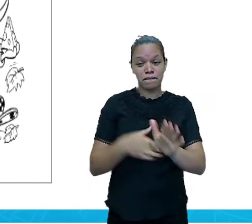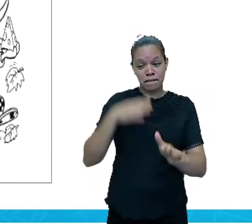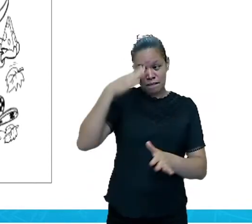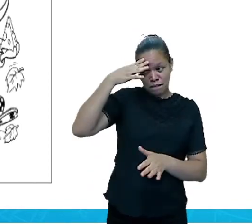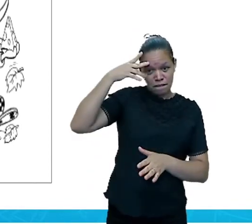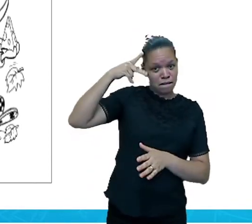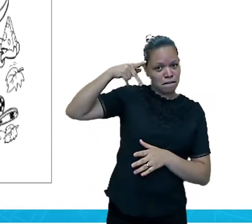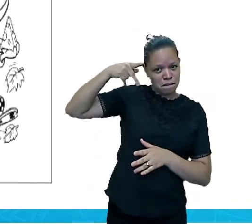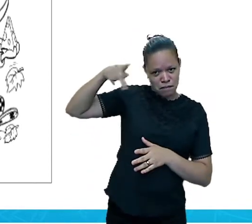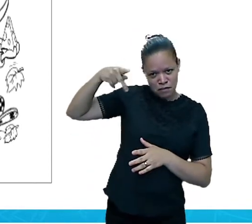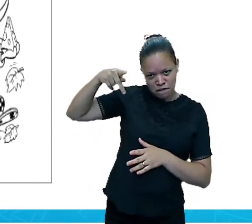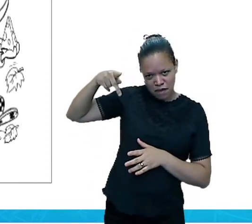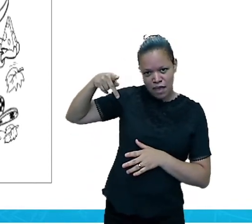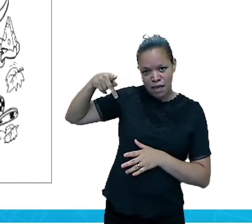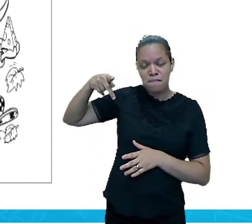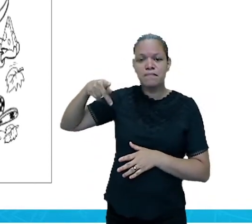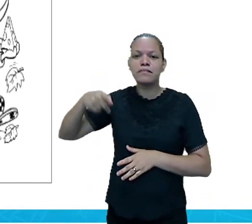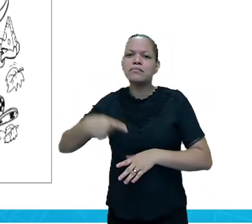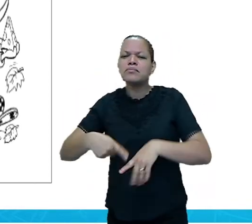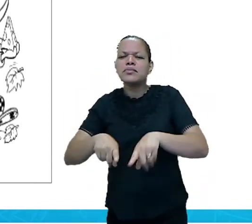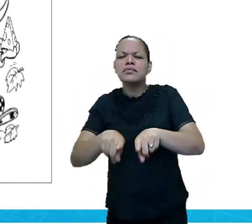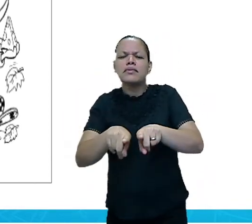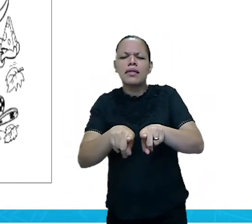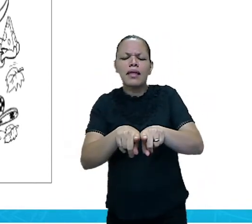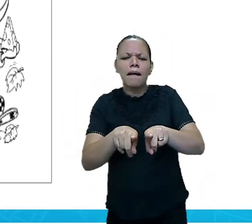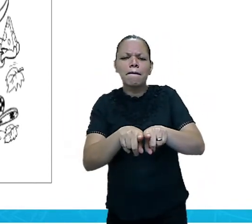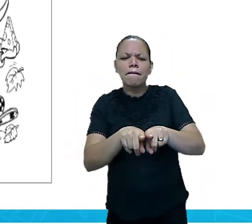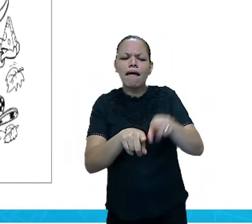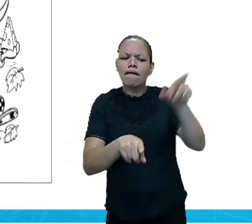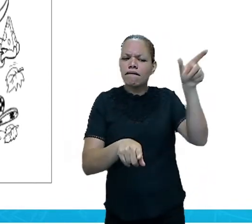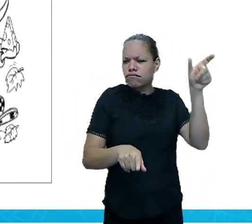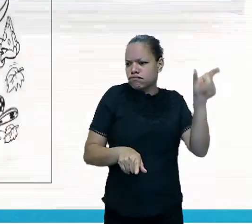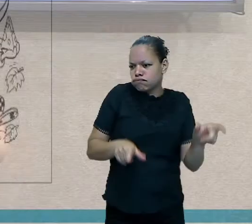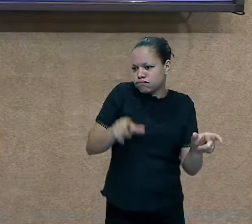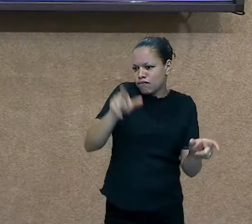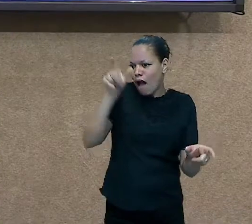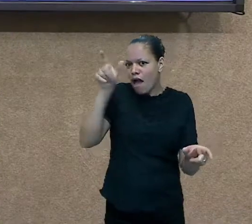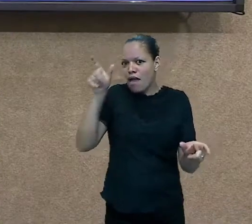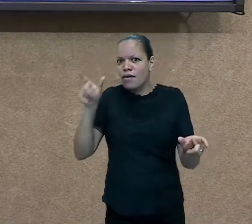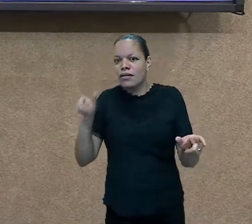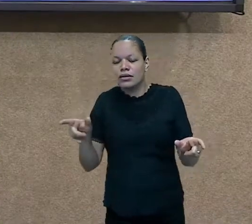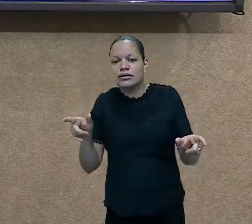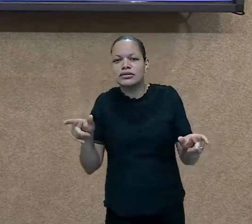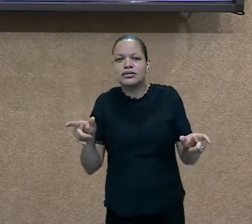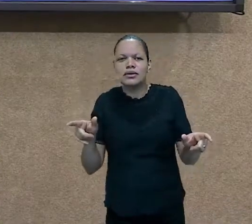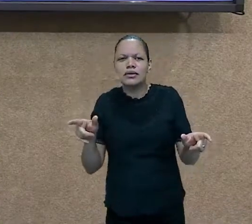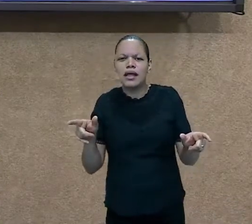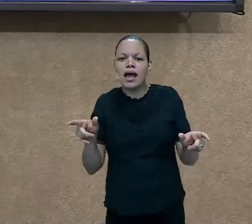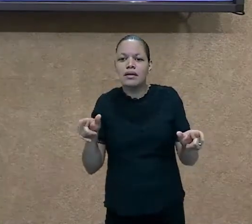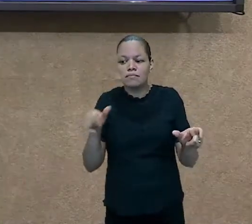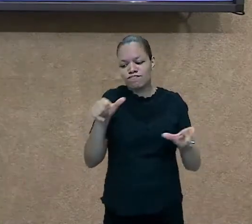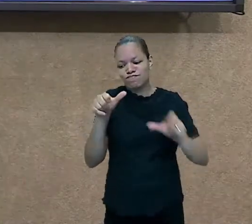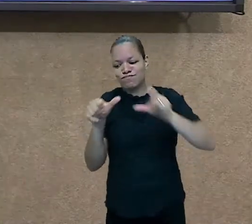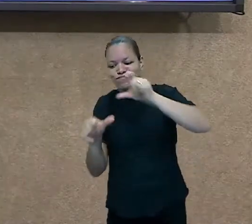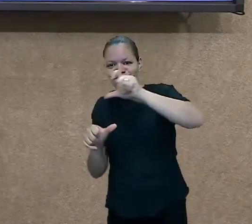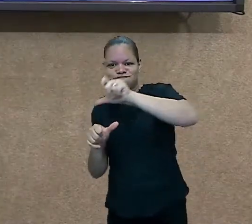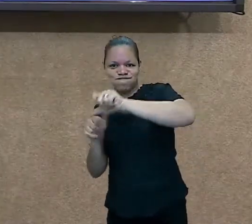que poderia o quê? Ser trocada essa frase por uma de mesmo